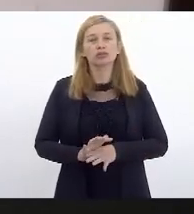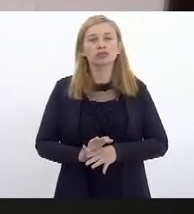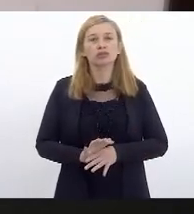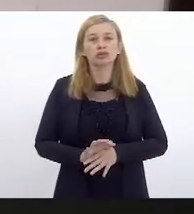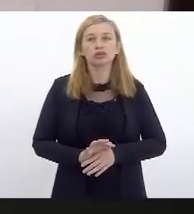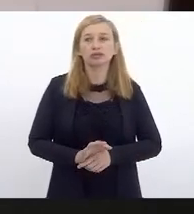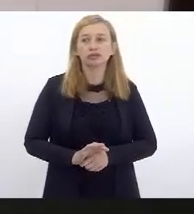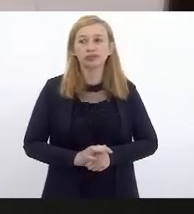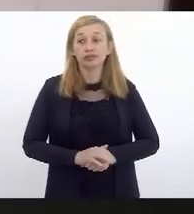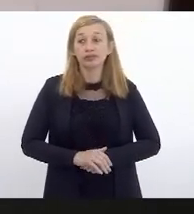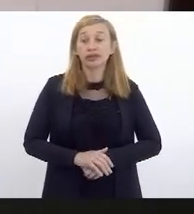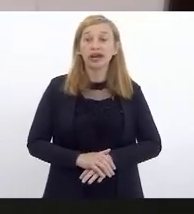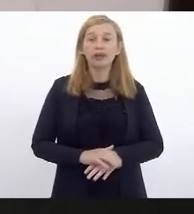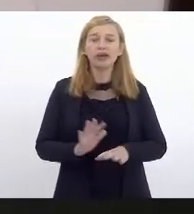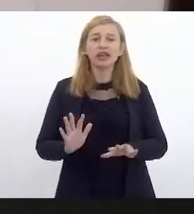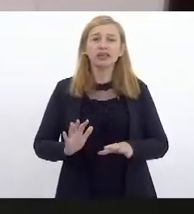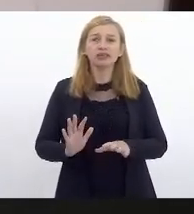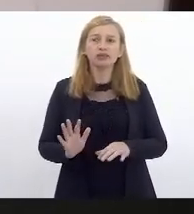40% dos royalties PE.